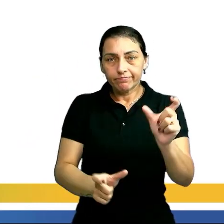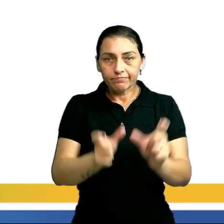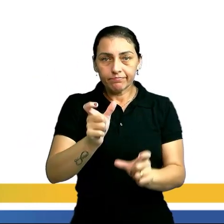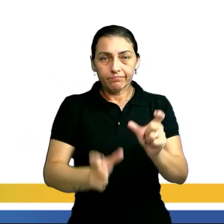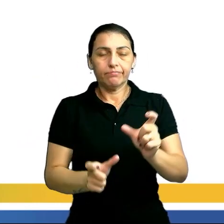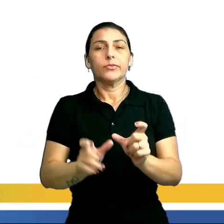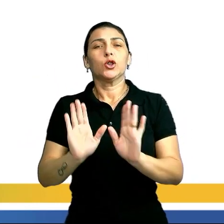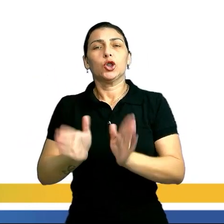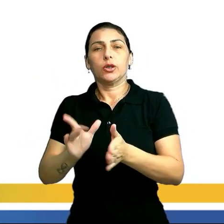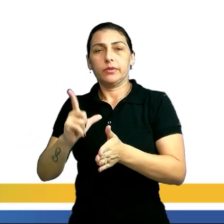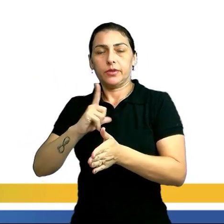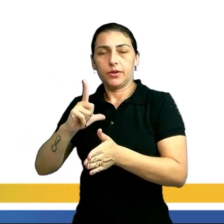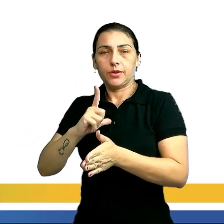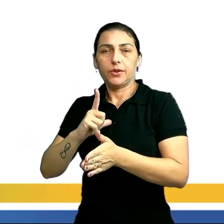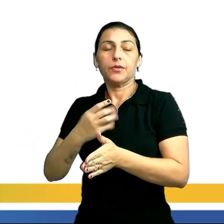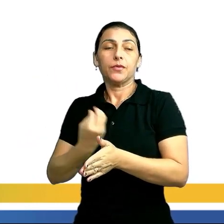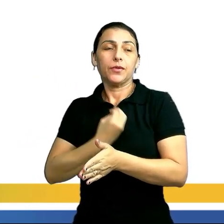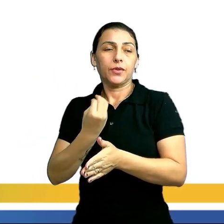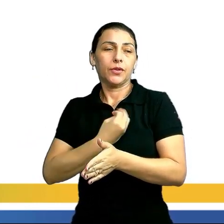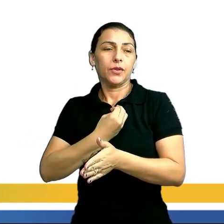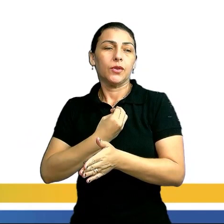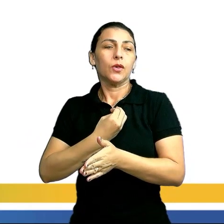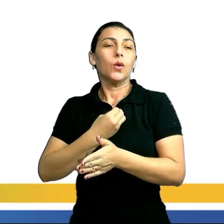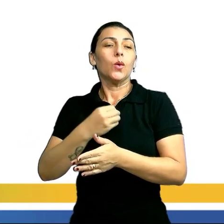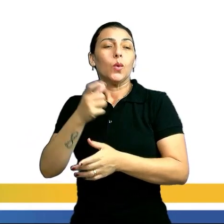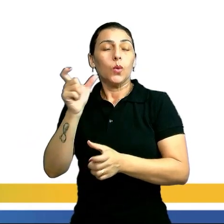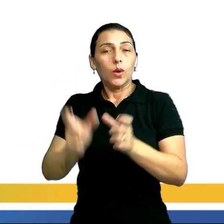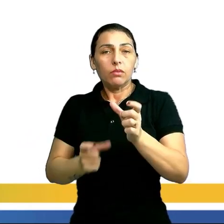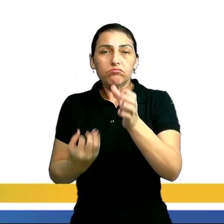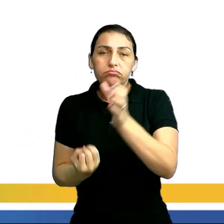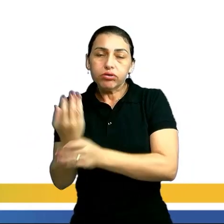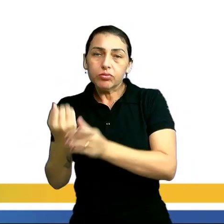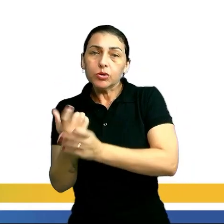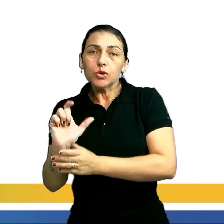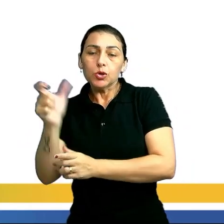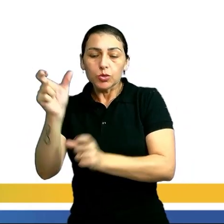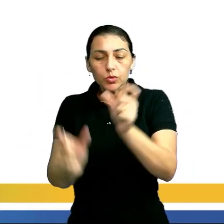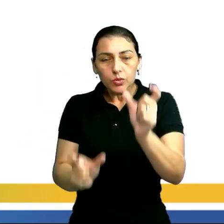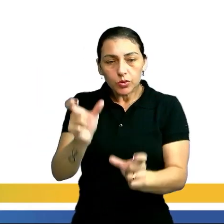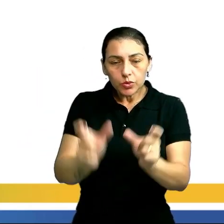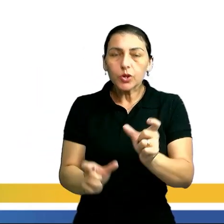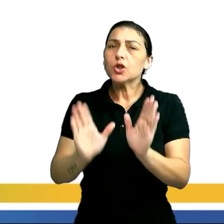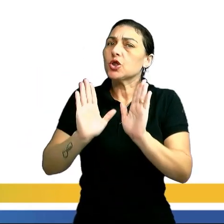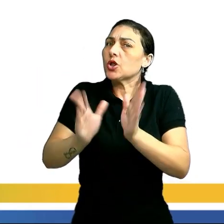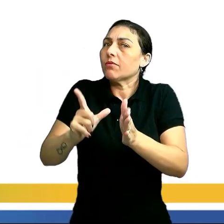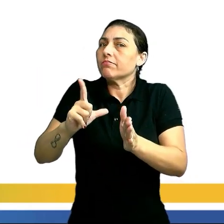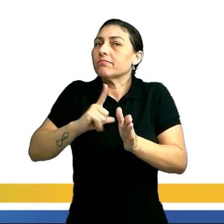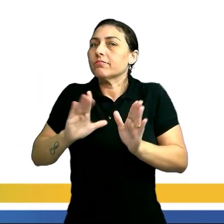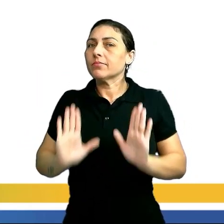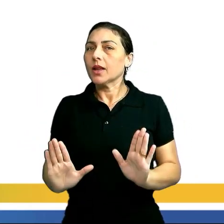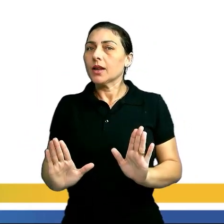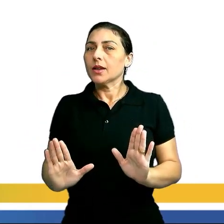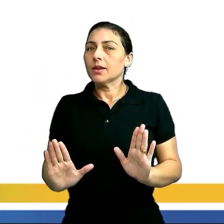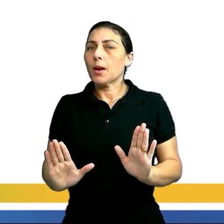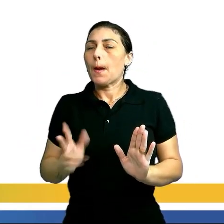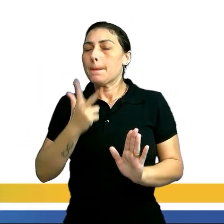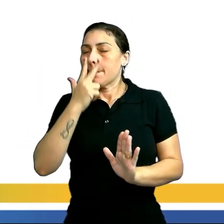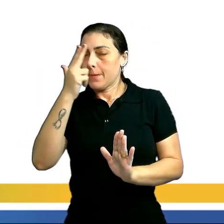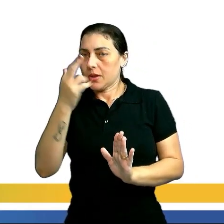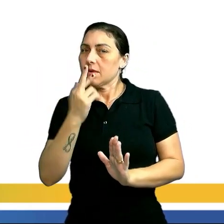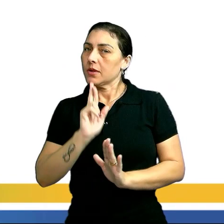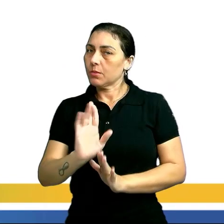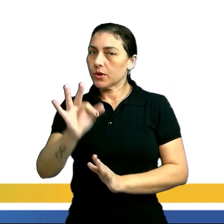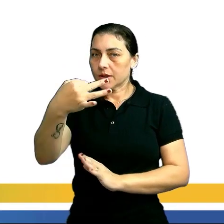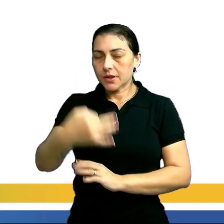ser pré-existente. Que o ser vivo é oriundo da reprodução de outro ser vivo pré-existente. Opa, parece que essa é a